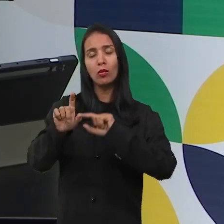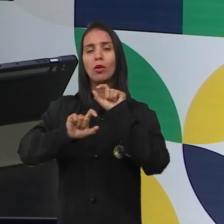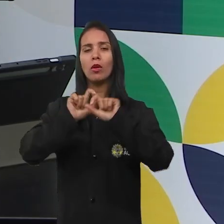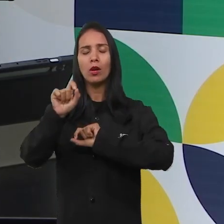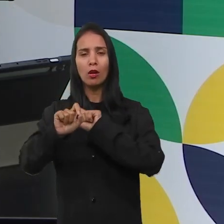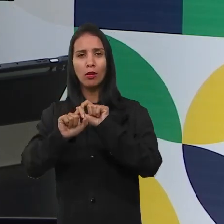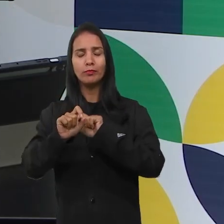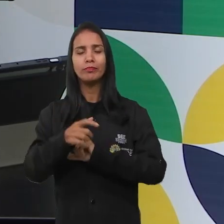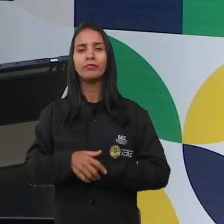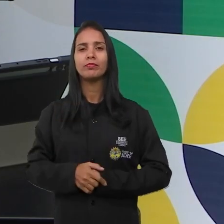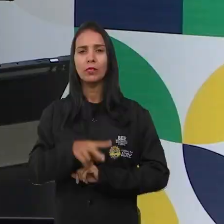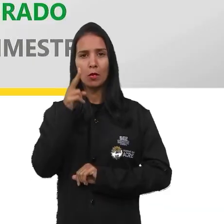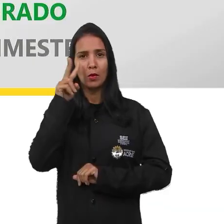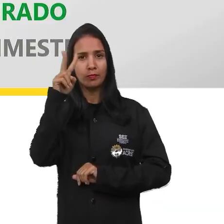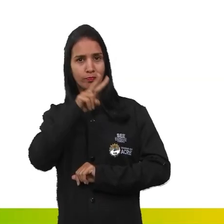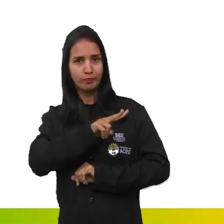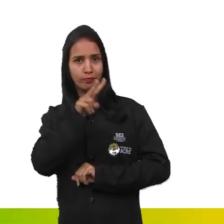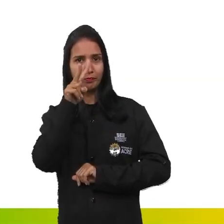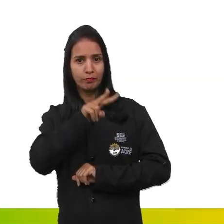maneira, vamos ver.